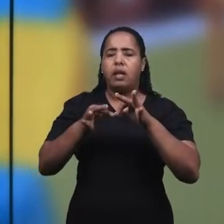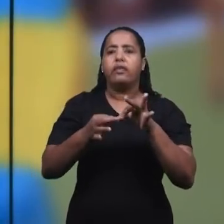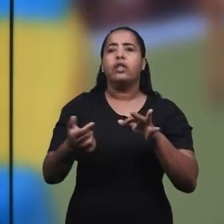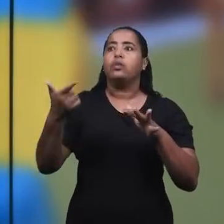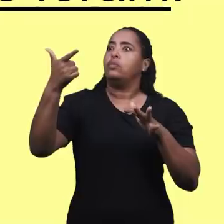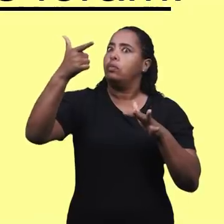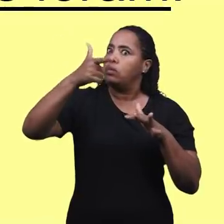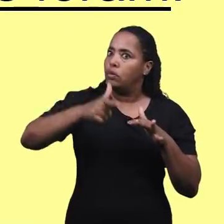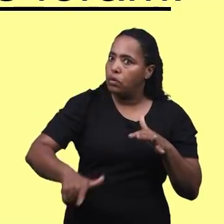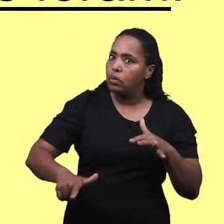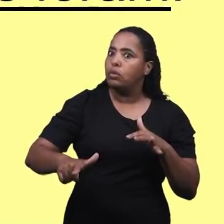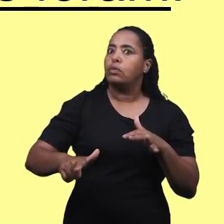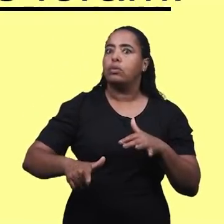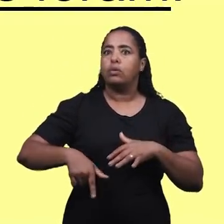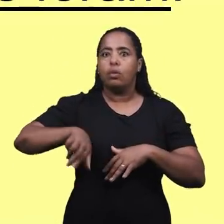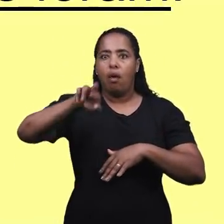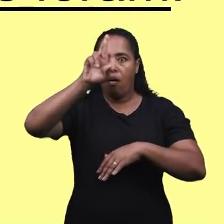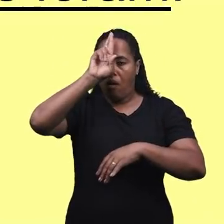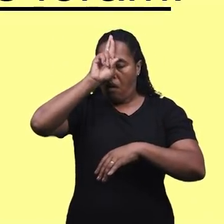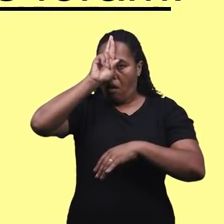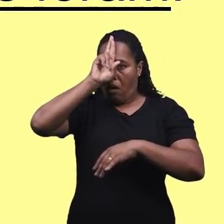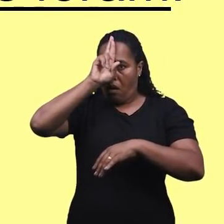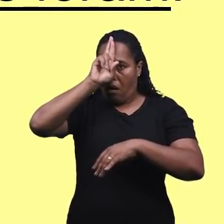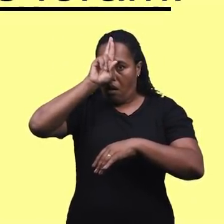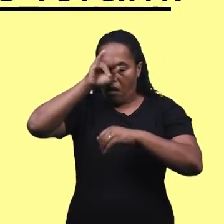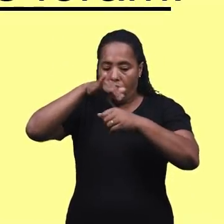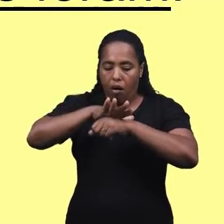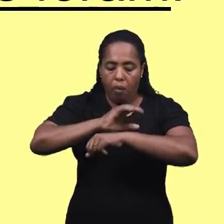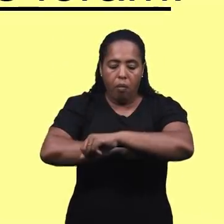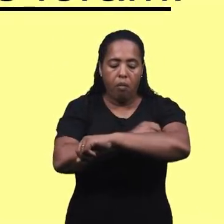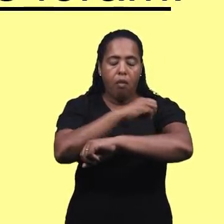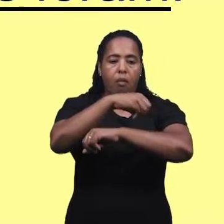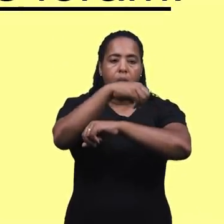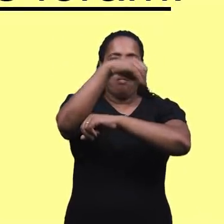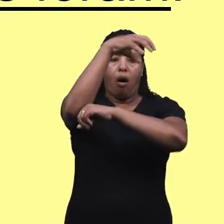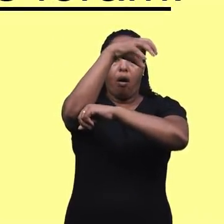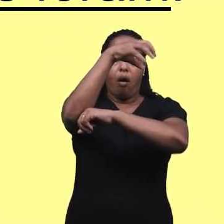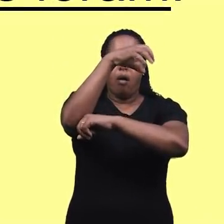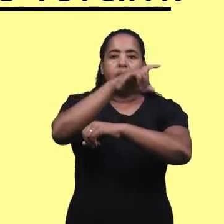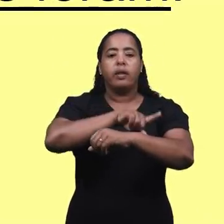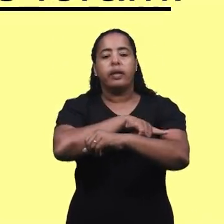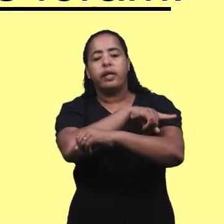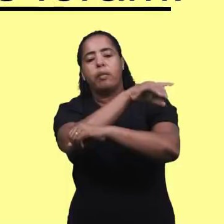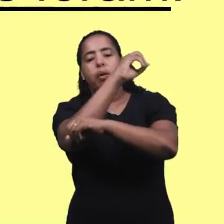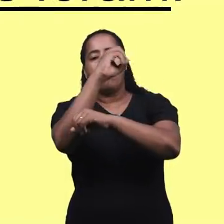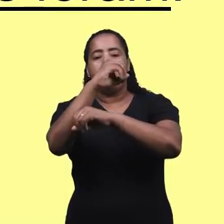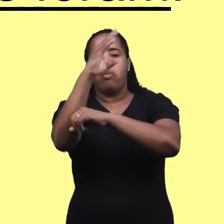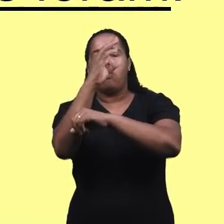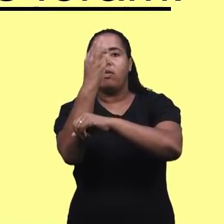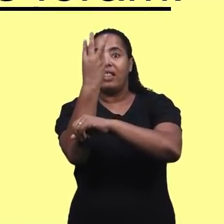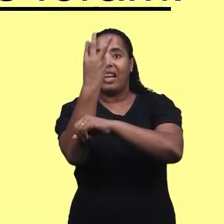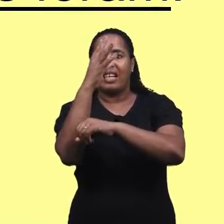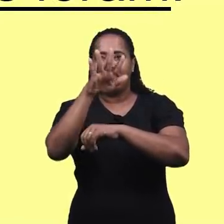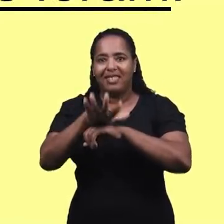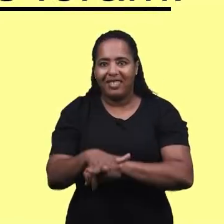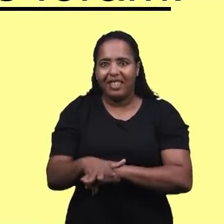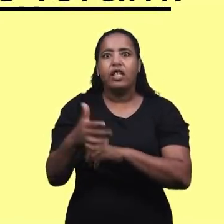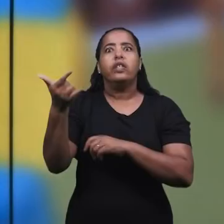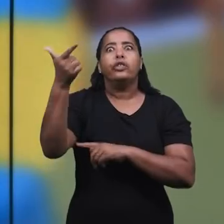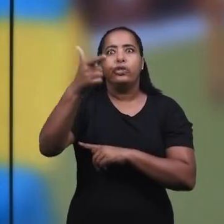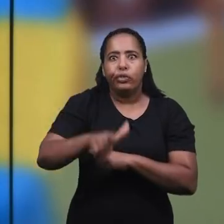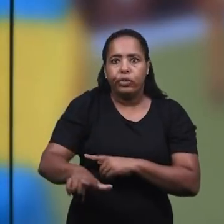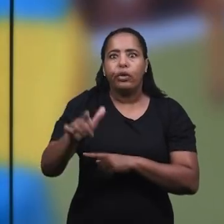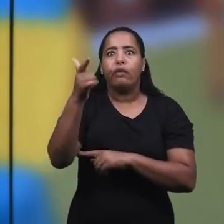saiu outra vez ao meio-dia e saiu mais uma vez às 3 horas da tarde e fez a